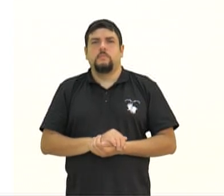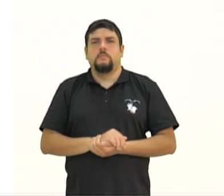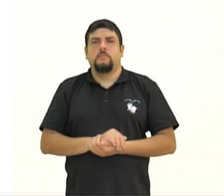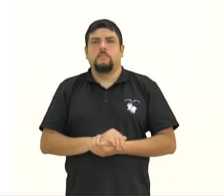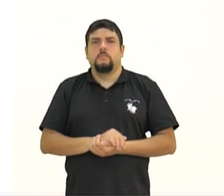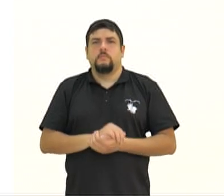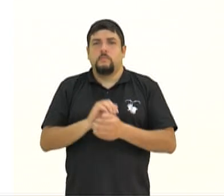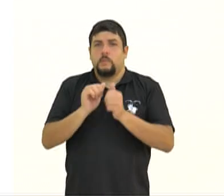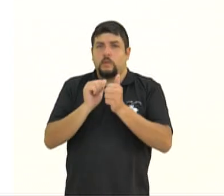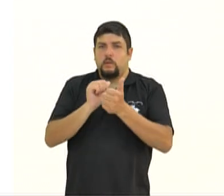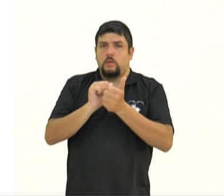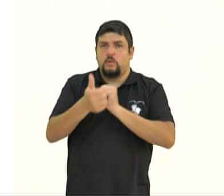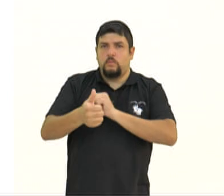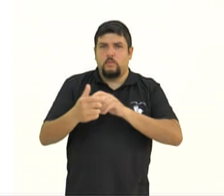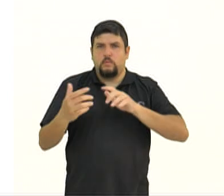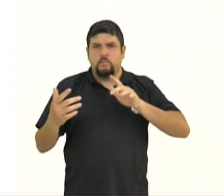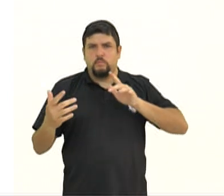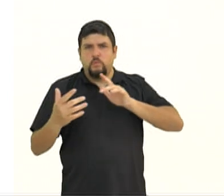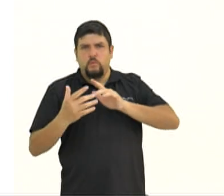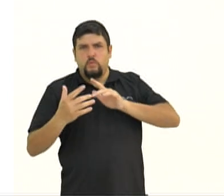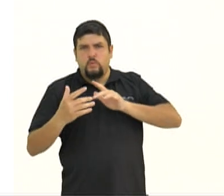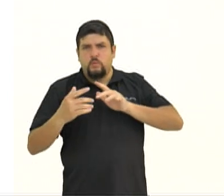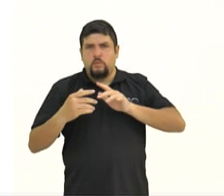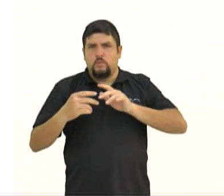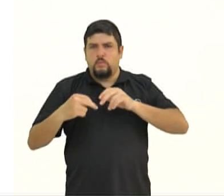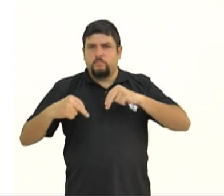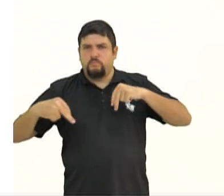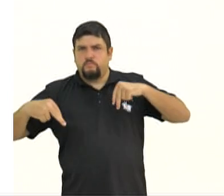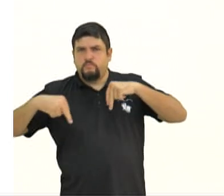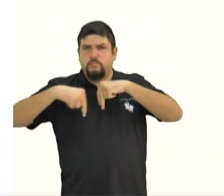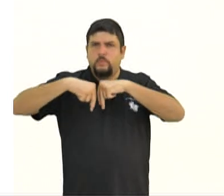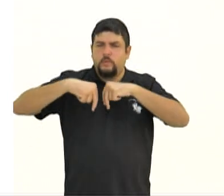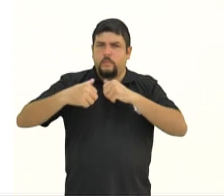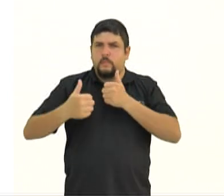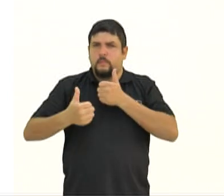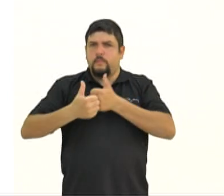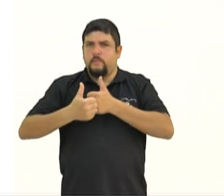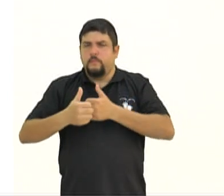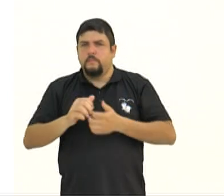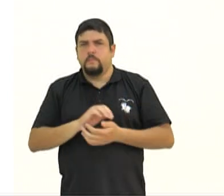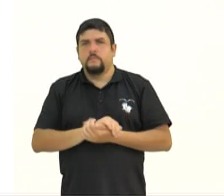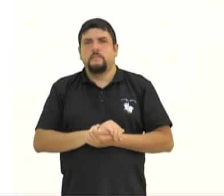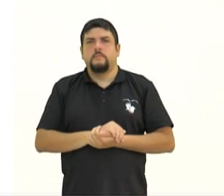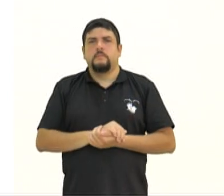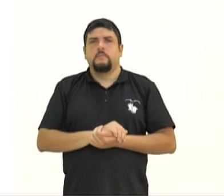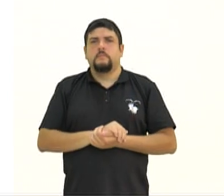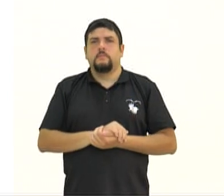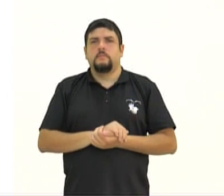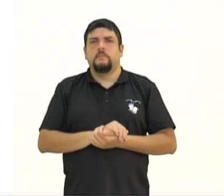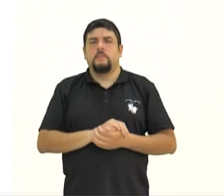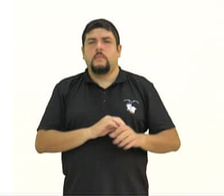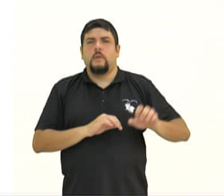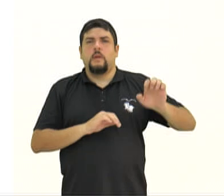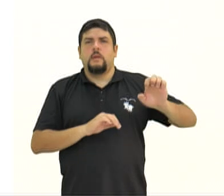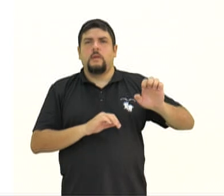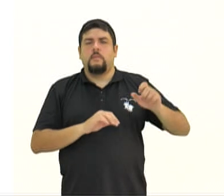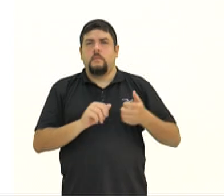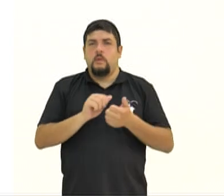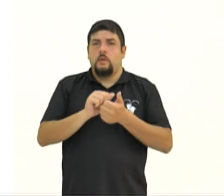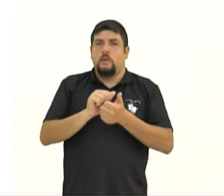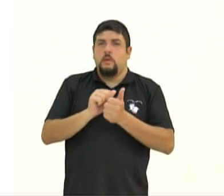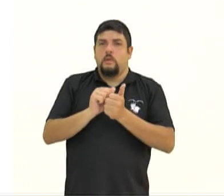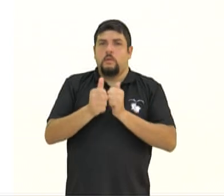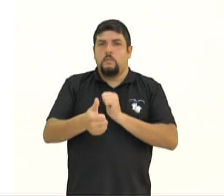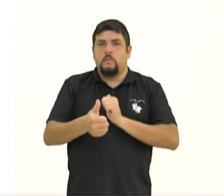é um esporte de contato físico bem próximo? Deporte náutico. Qual desses esportes é